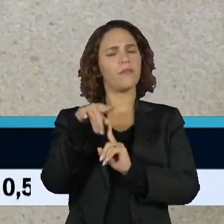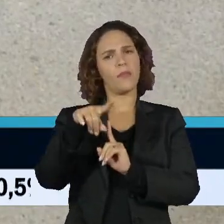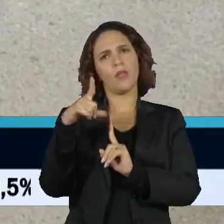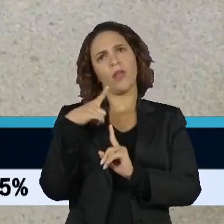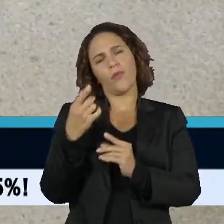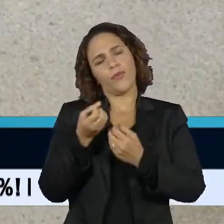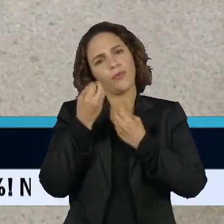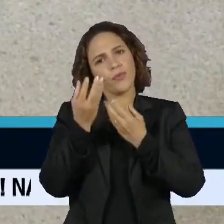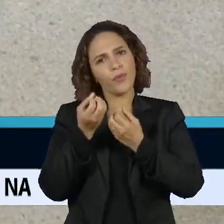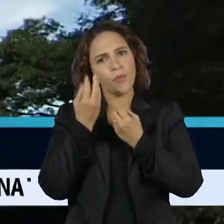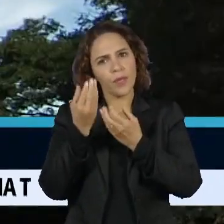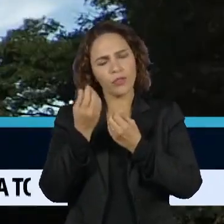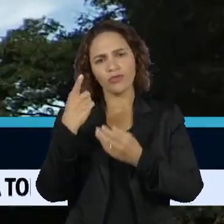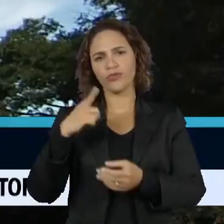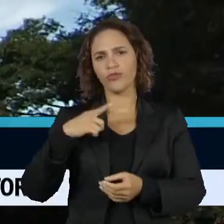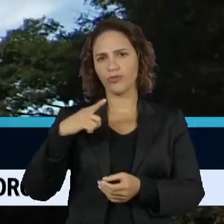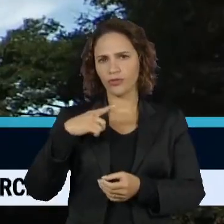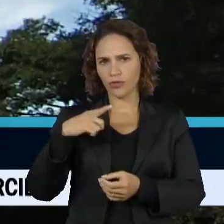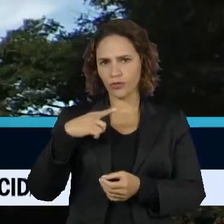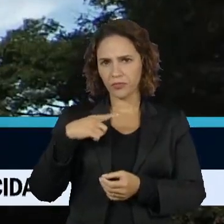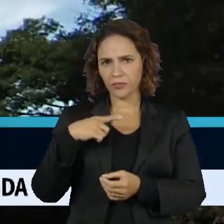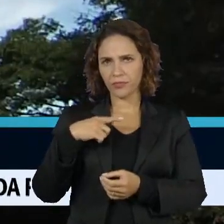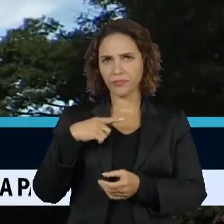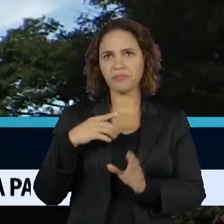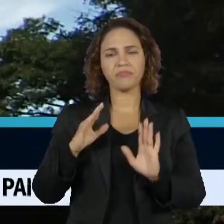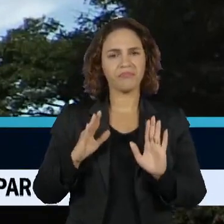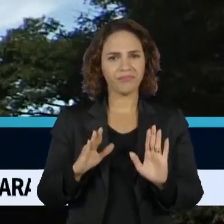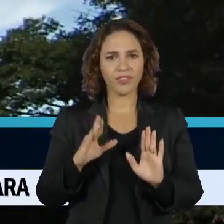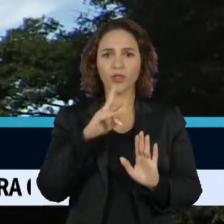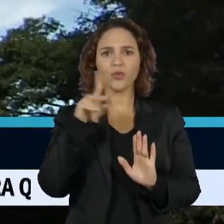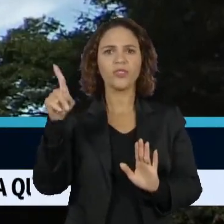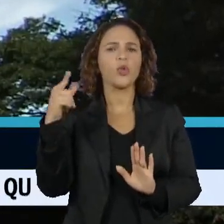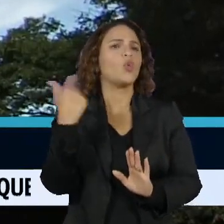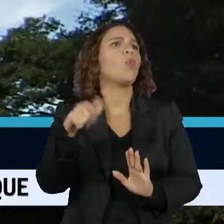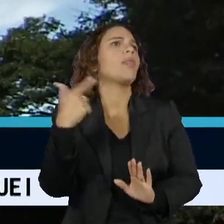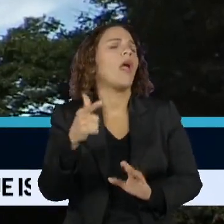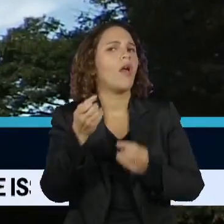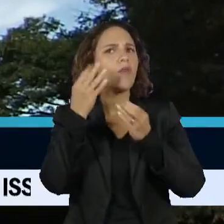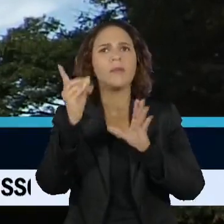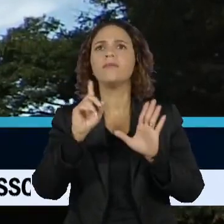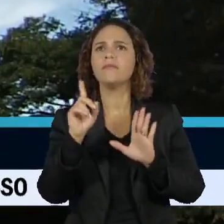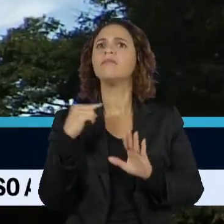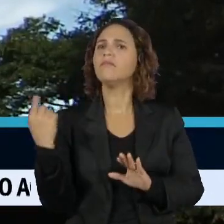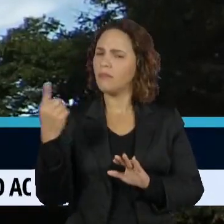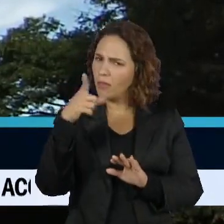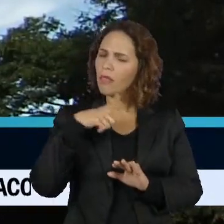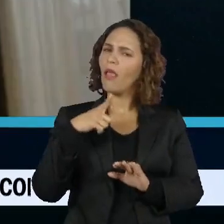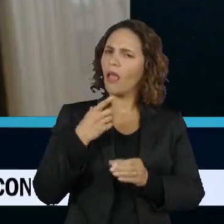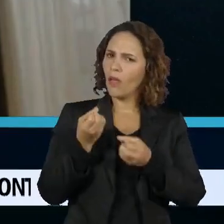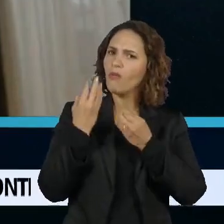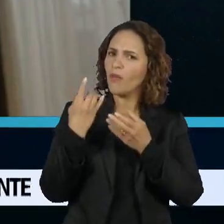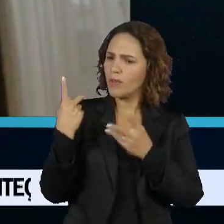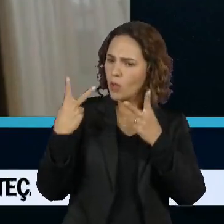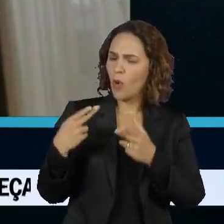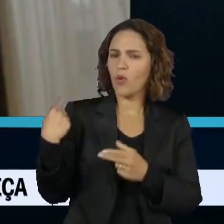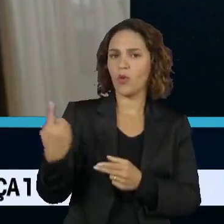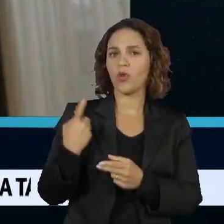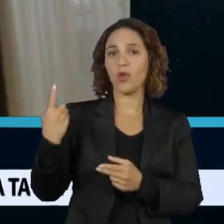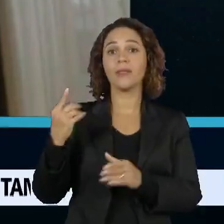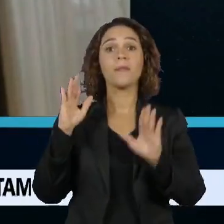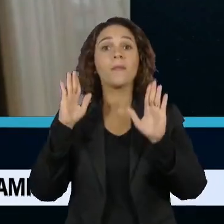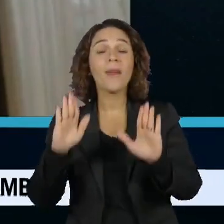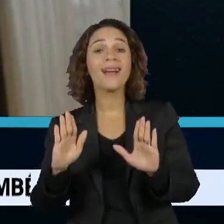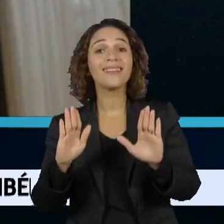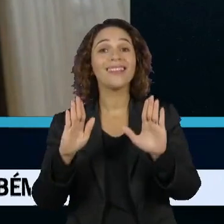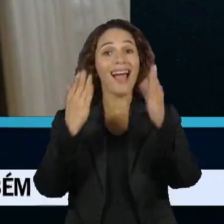informação. E não que eles não tenham as informações que nós temos. Mas a informação é uma coisa, a